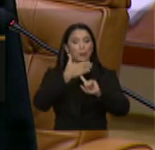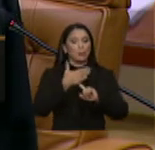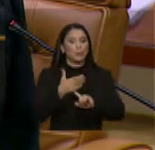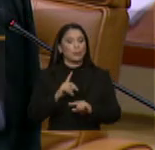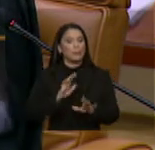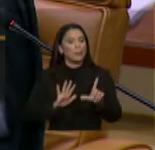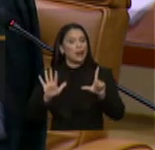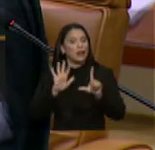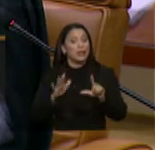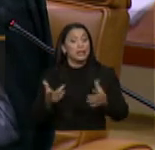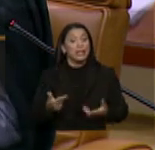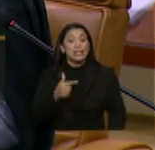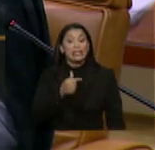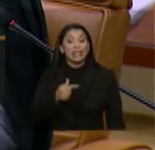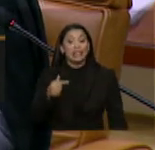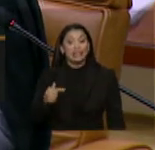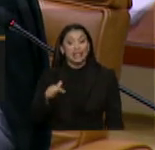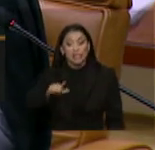nacional